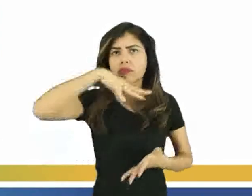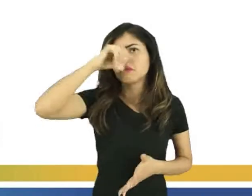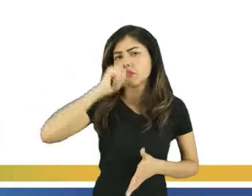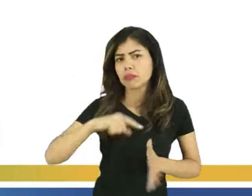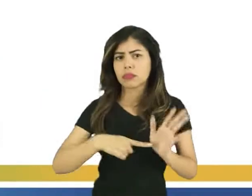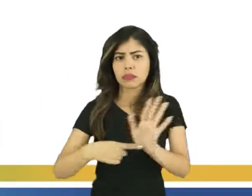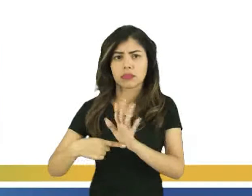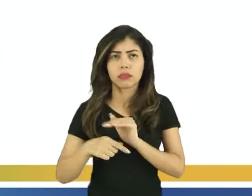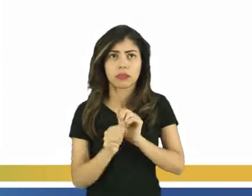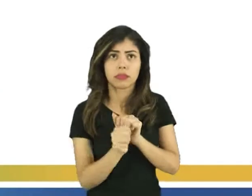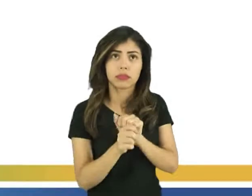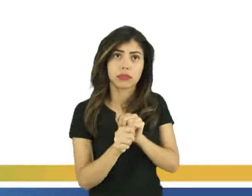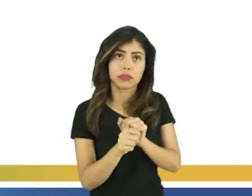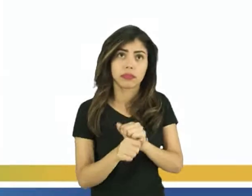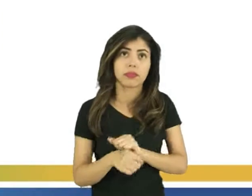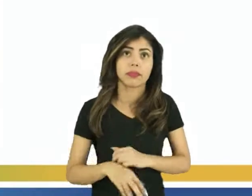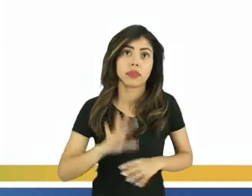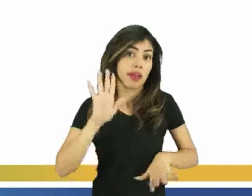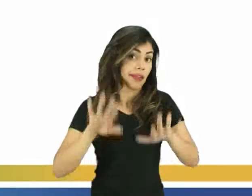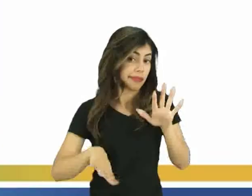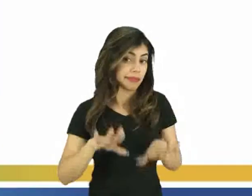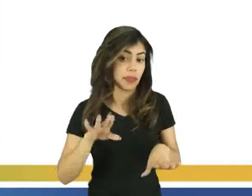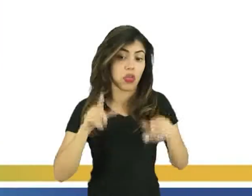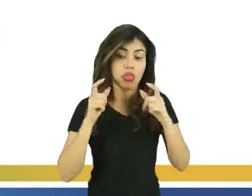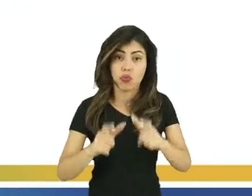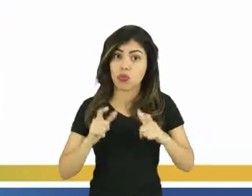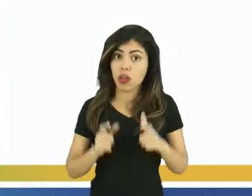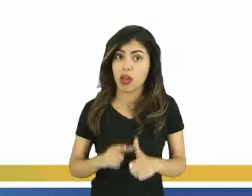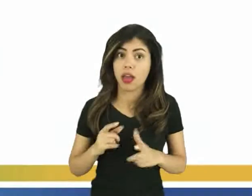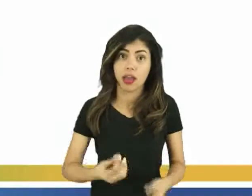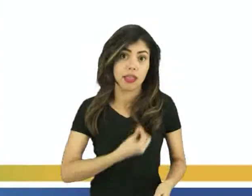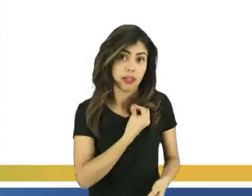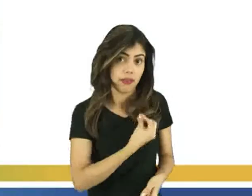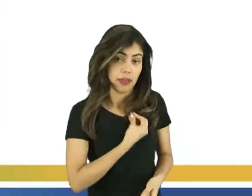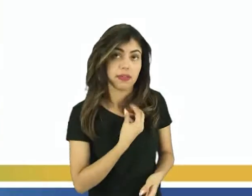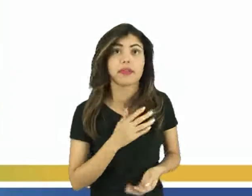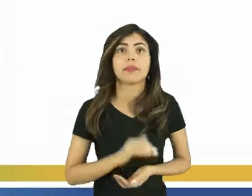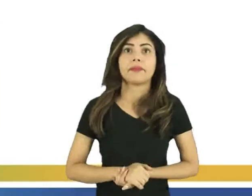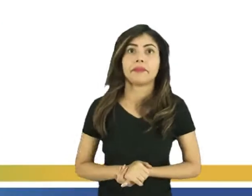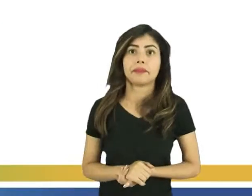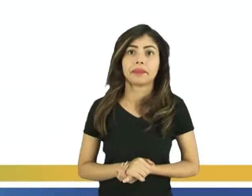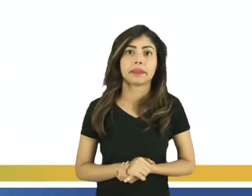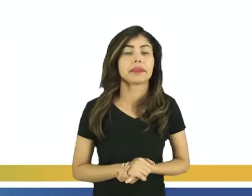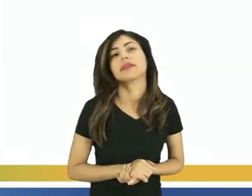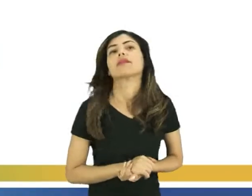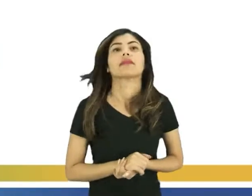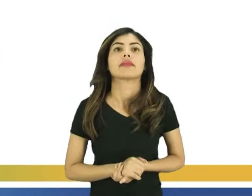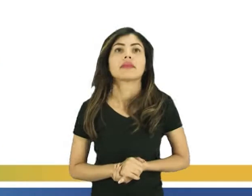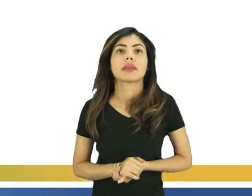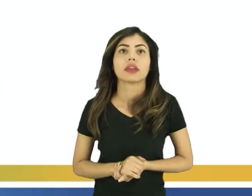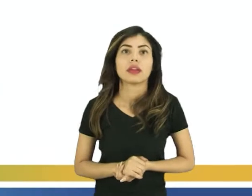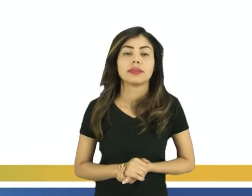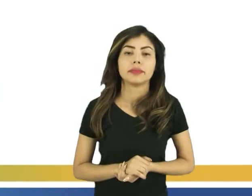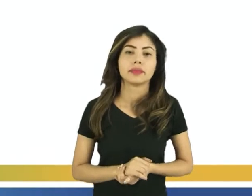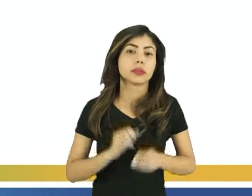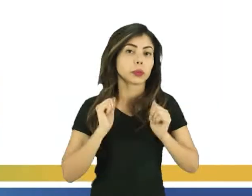respiração apresentados pelo molusco? Depende do ambiente onde ele está sendo encontrado, Depende das condições